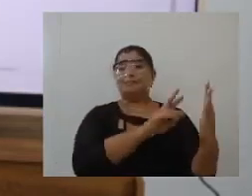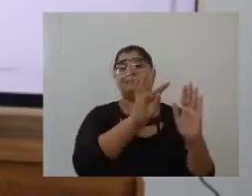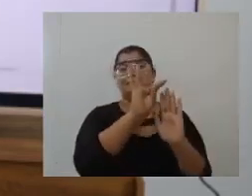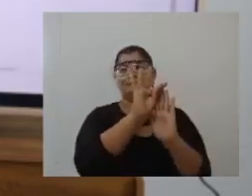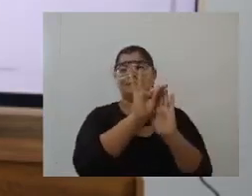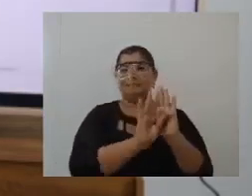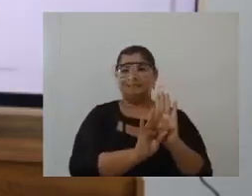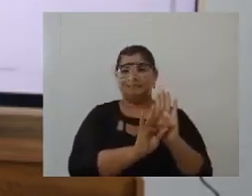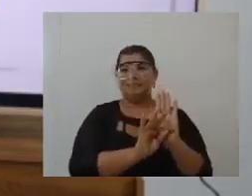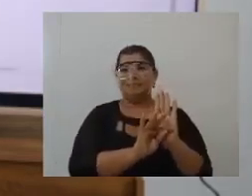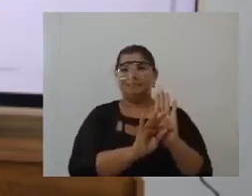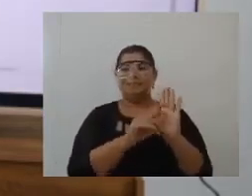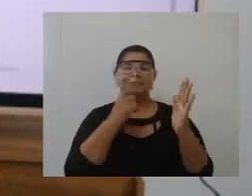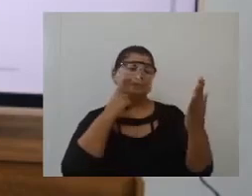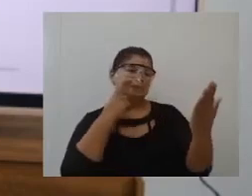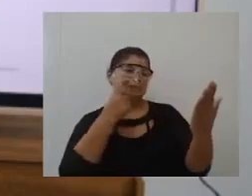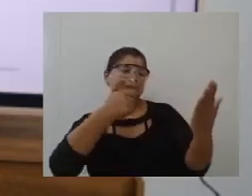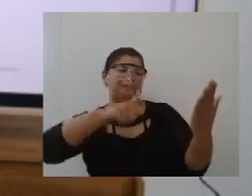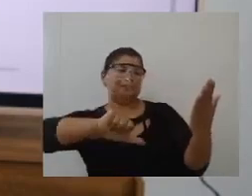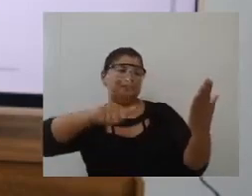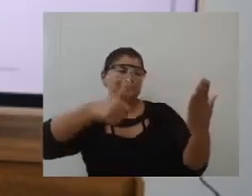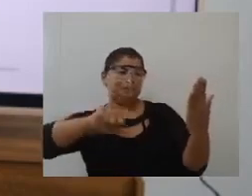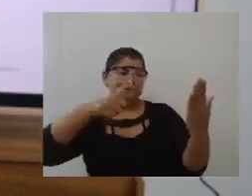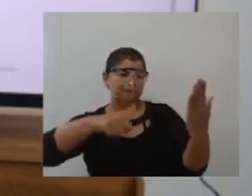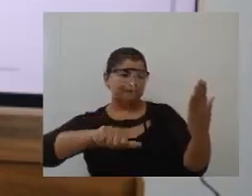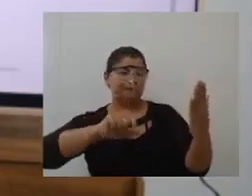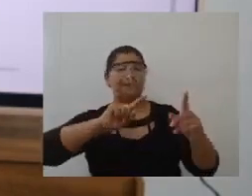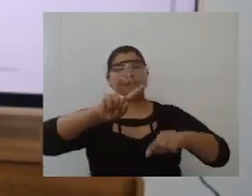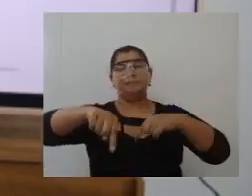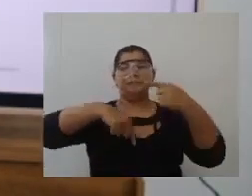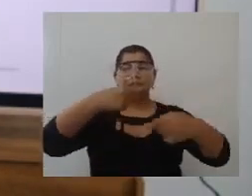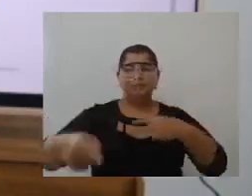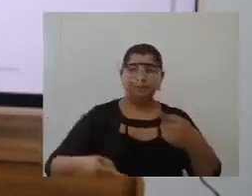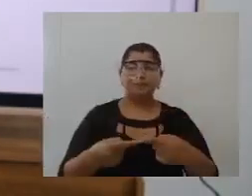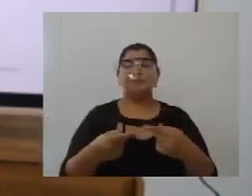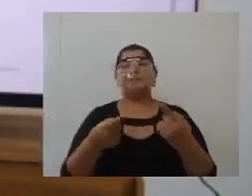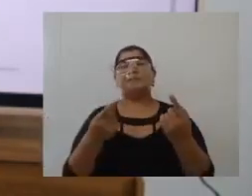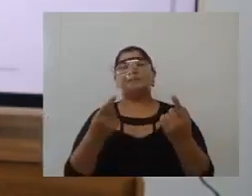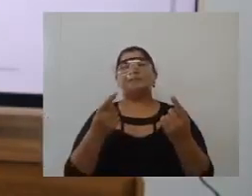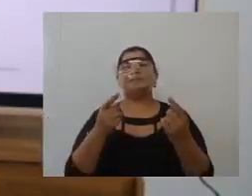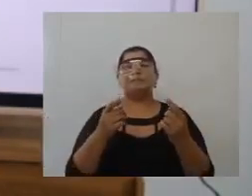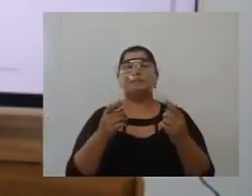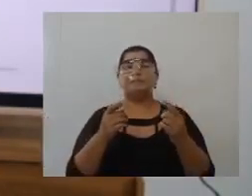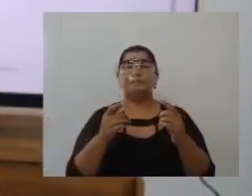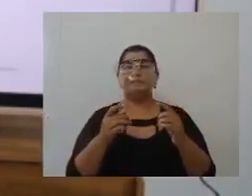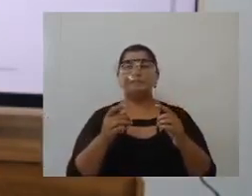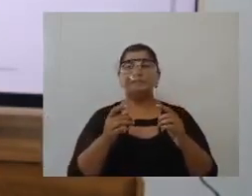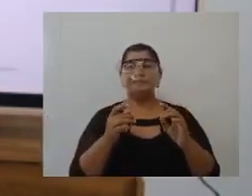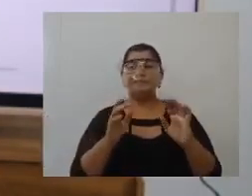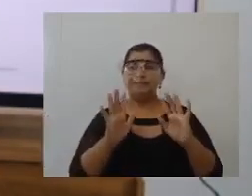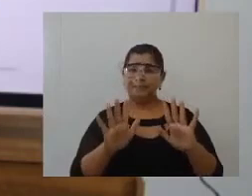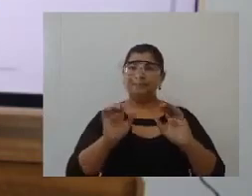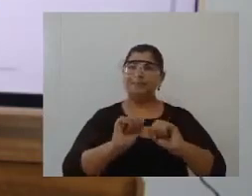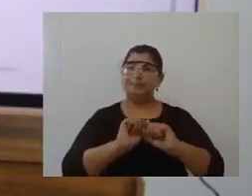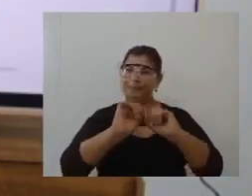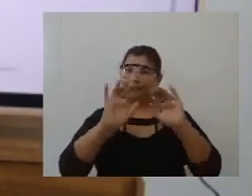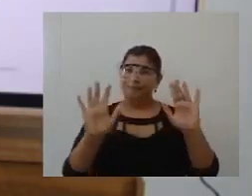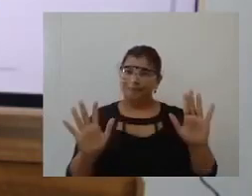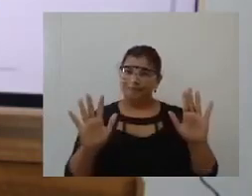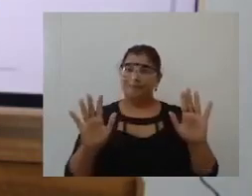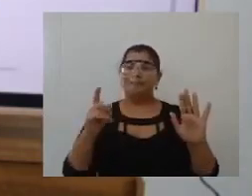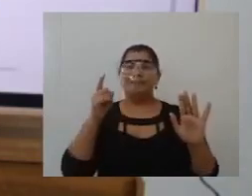texto. Você vai julgar e depois você vai, vejam só, eu vou colocar bem entre